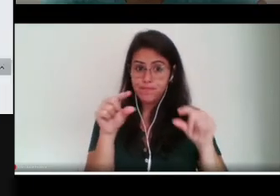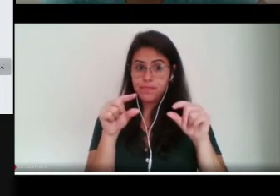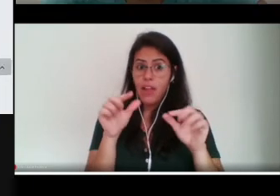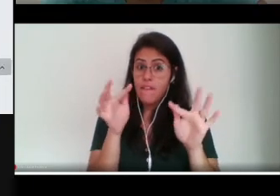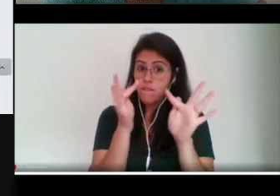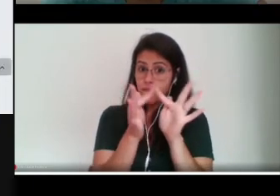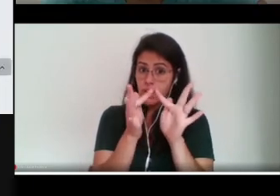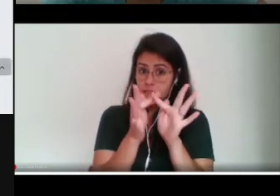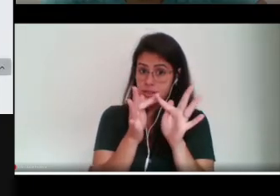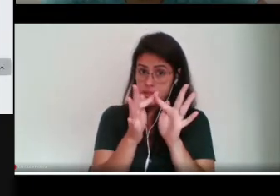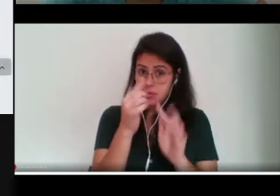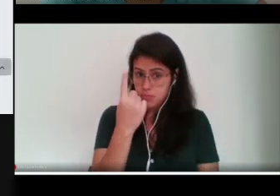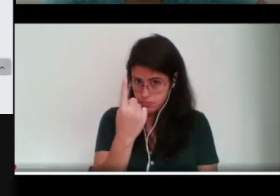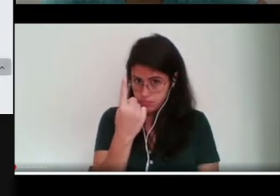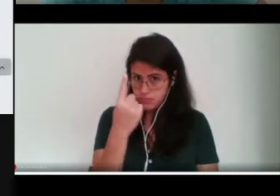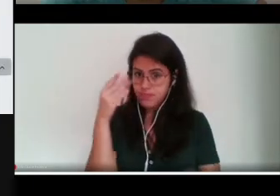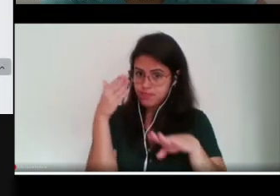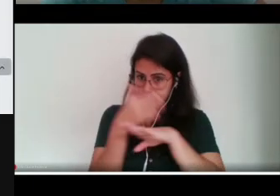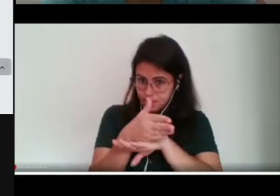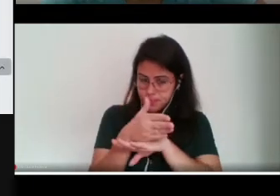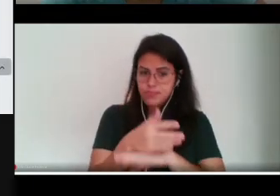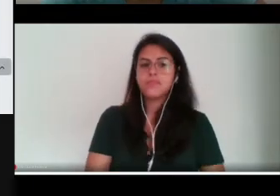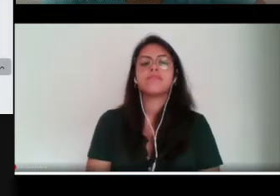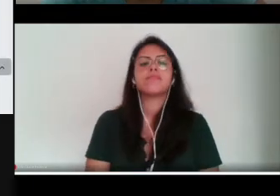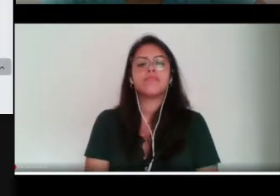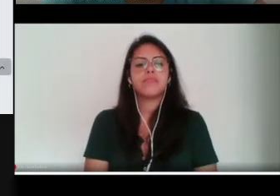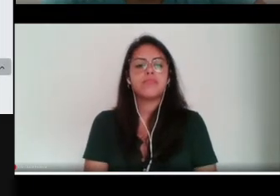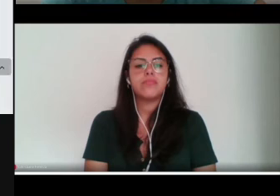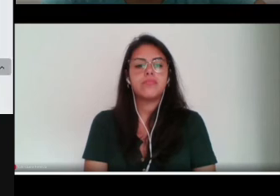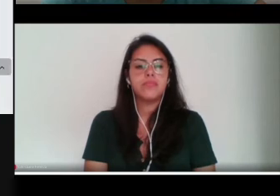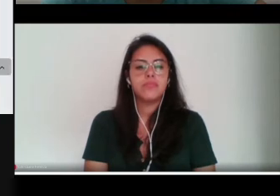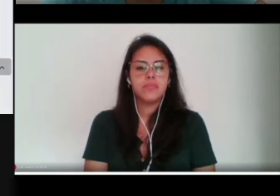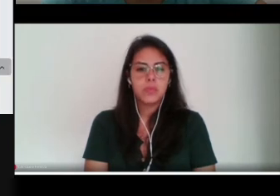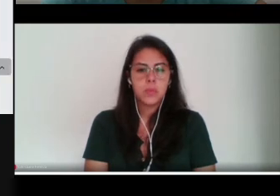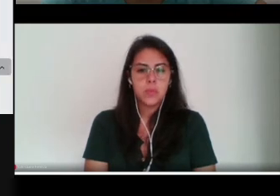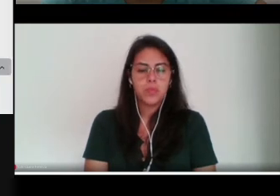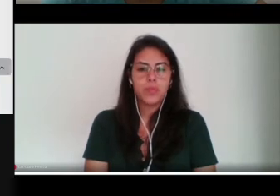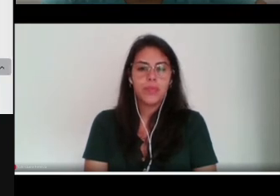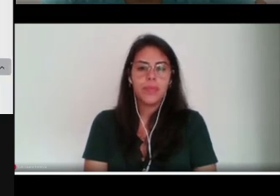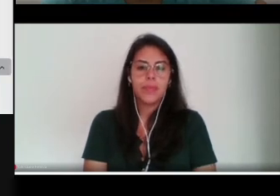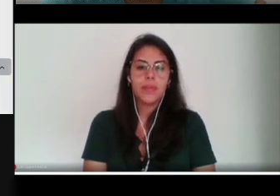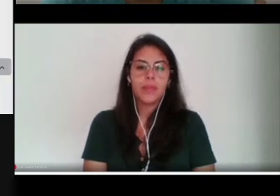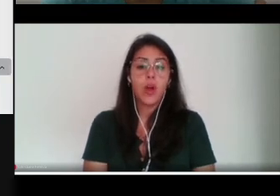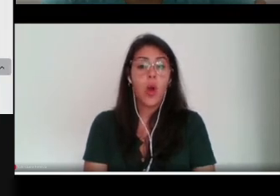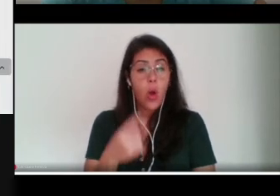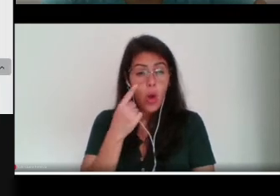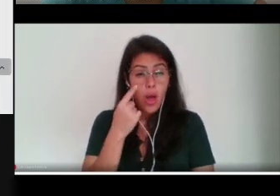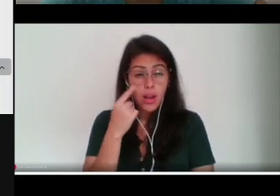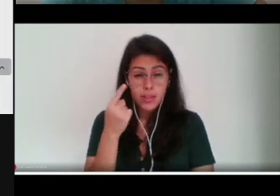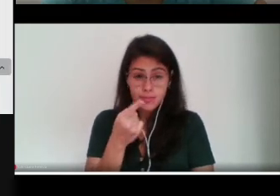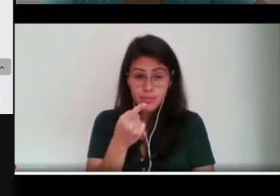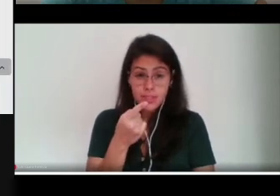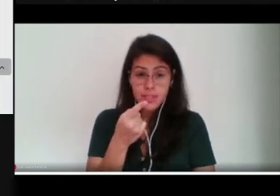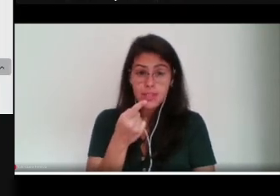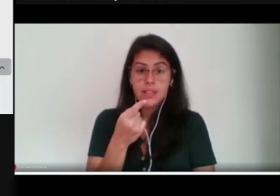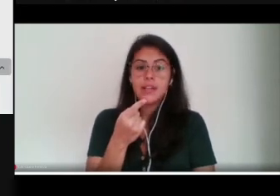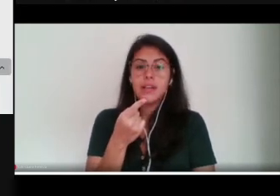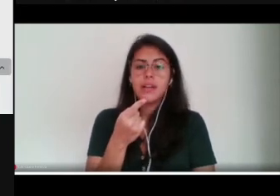Olha só, como é que funciona? Qual que é a cara do Moodle? Né? Para cada